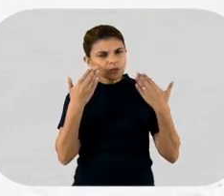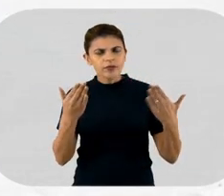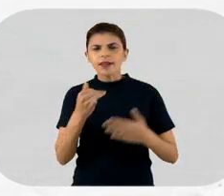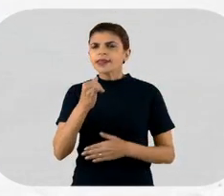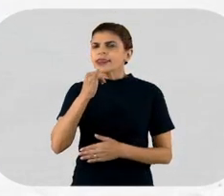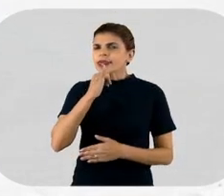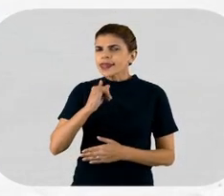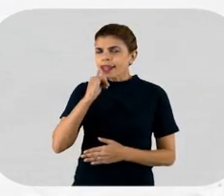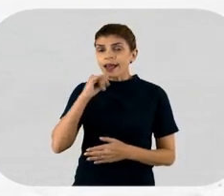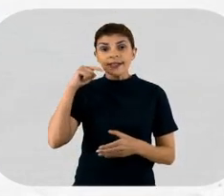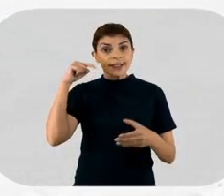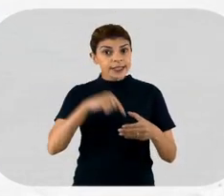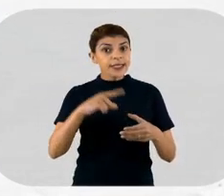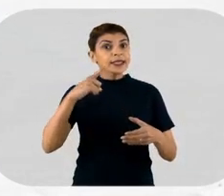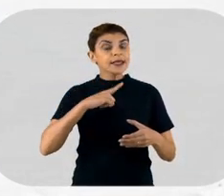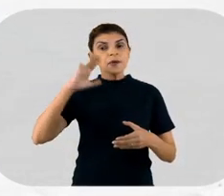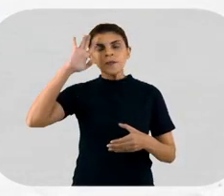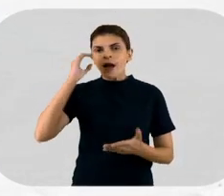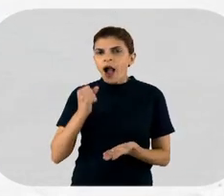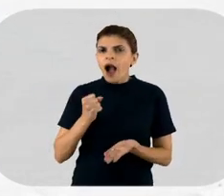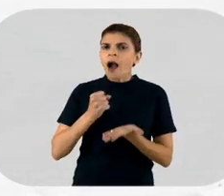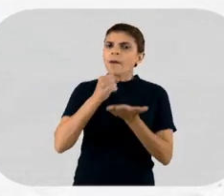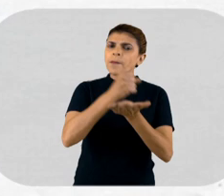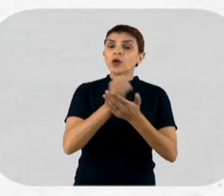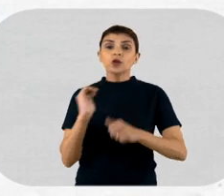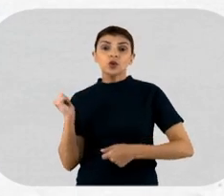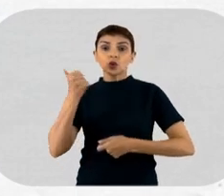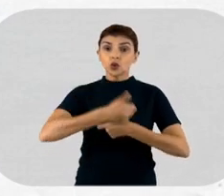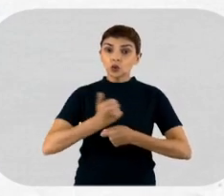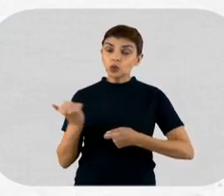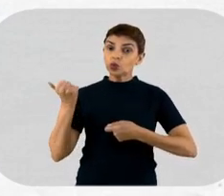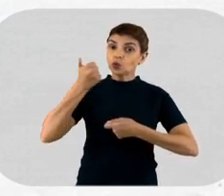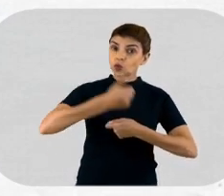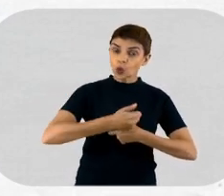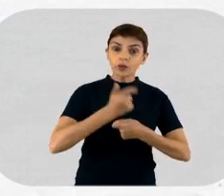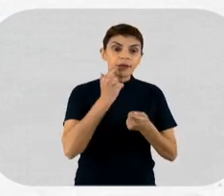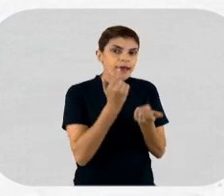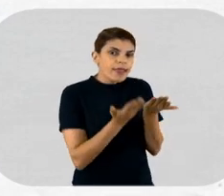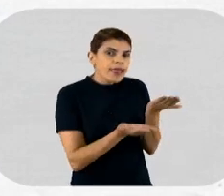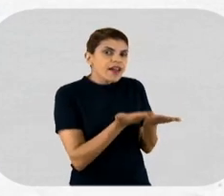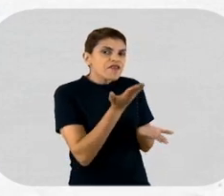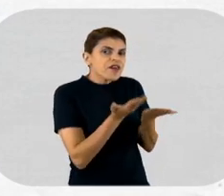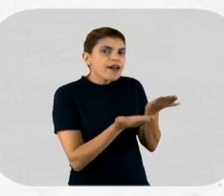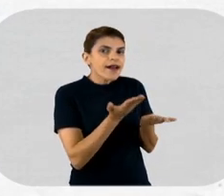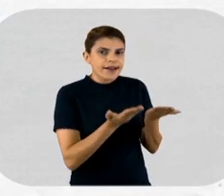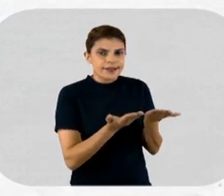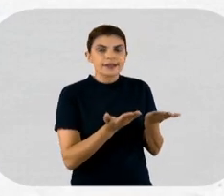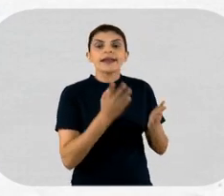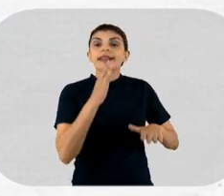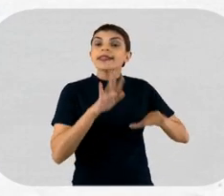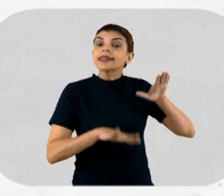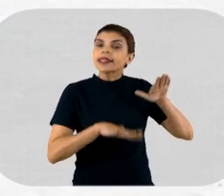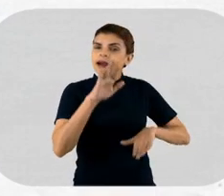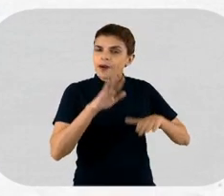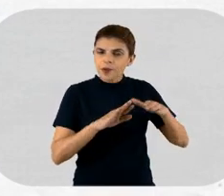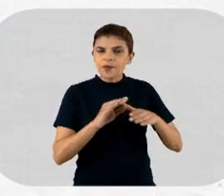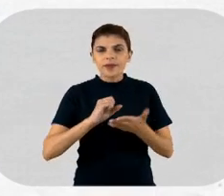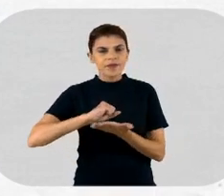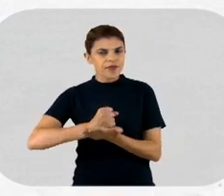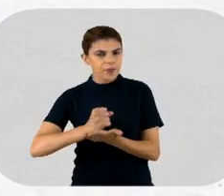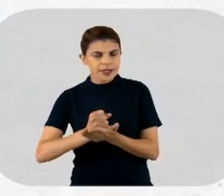dissolução também tem papel fundamental como apoio para a substituição aos testes de bioequivalência. Dependendo da